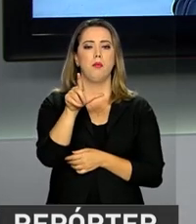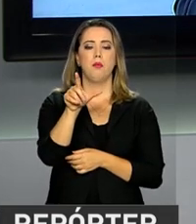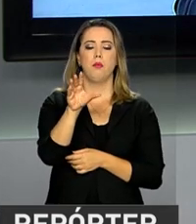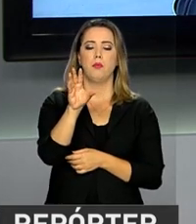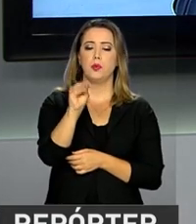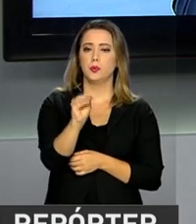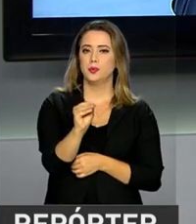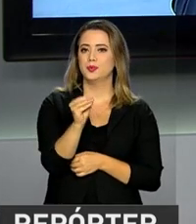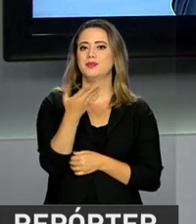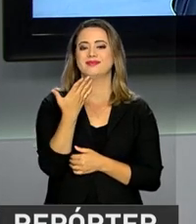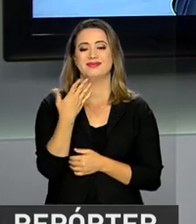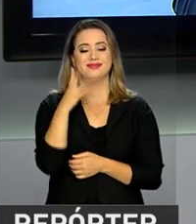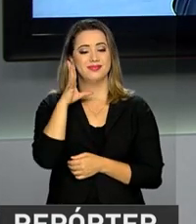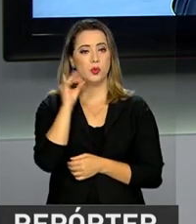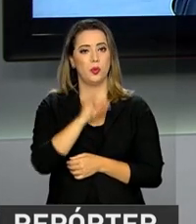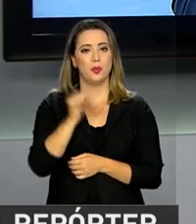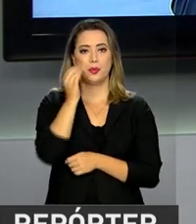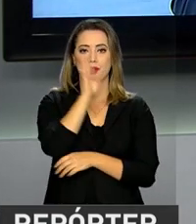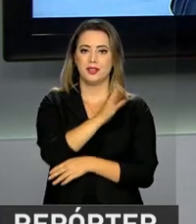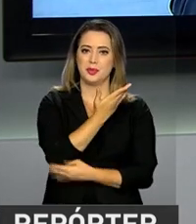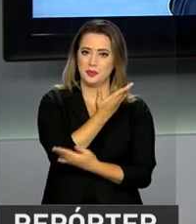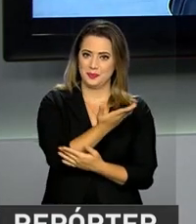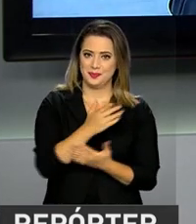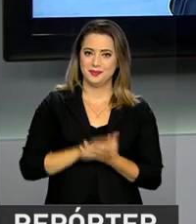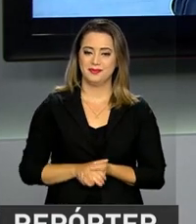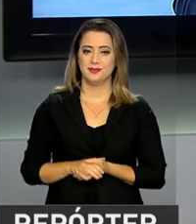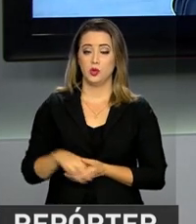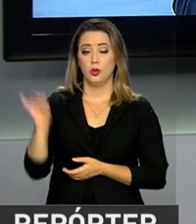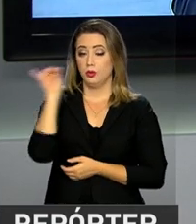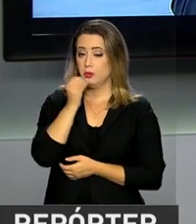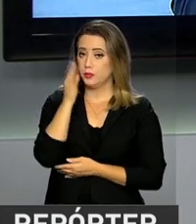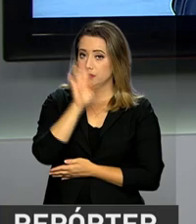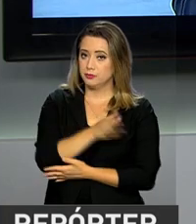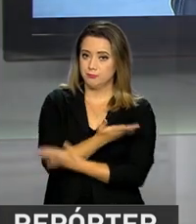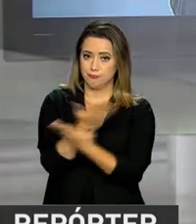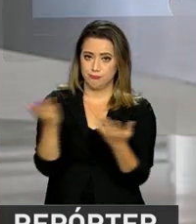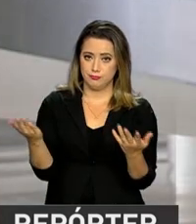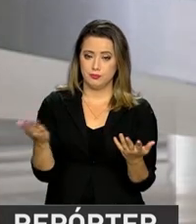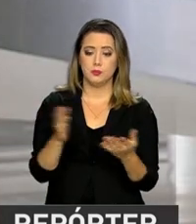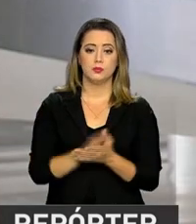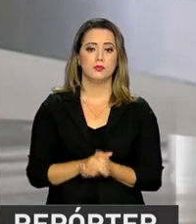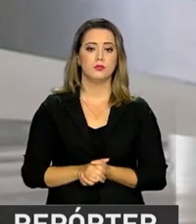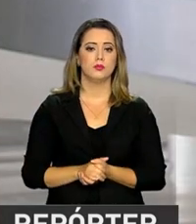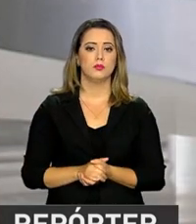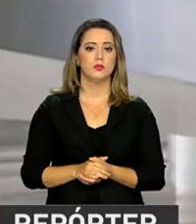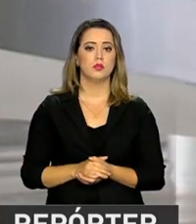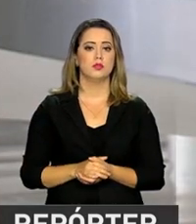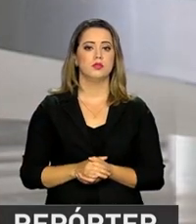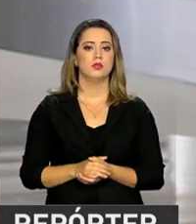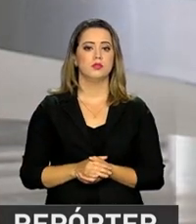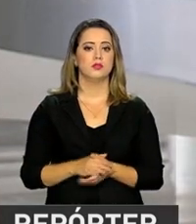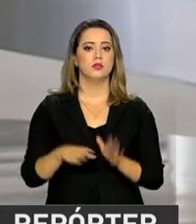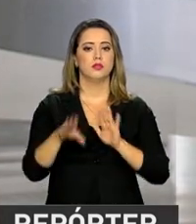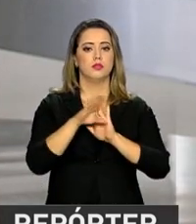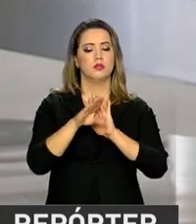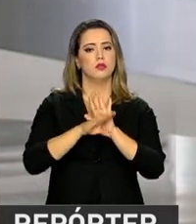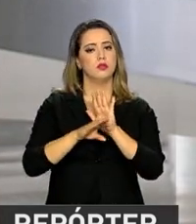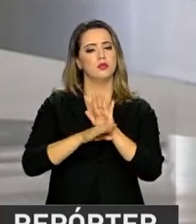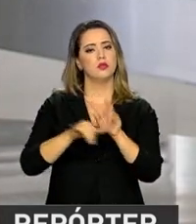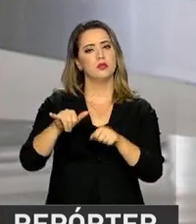mundinho olá pablo boa tarde pra você boa tarde roberto boa tarde a todos com o plano estratégico